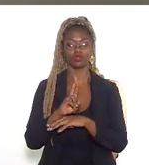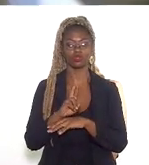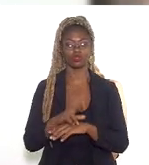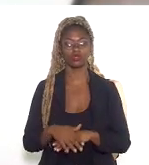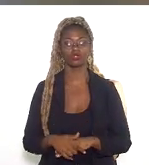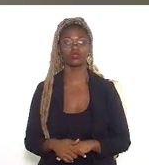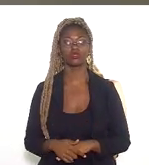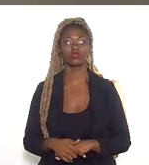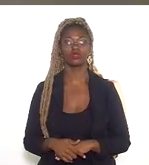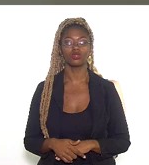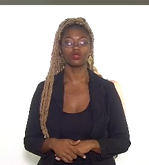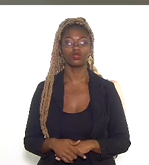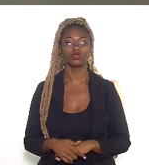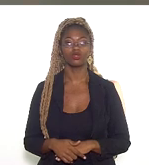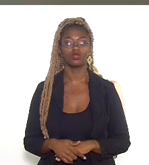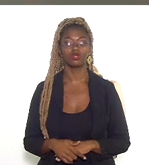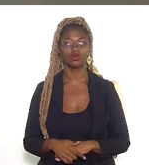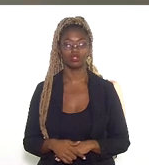Doutores,